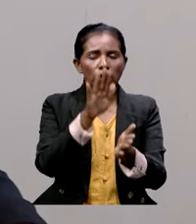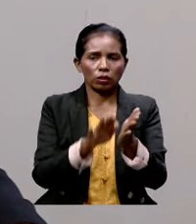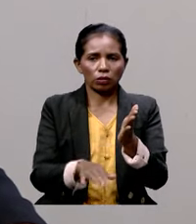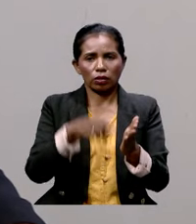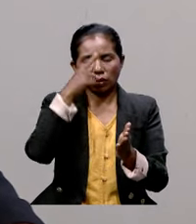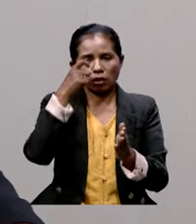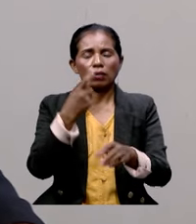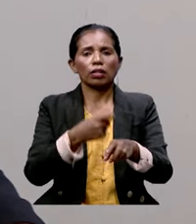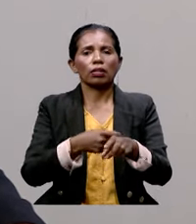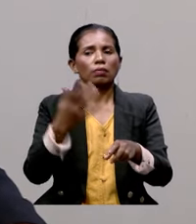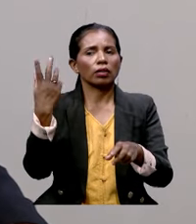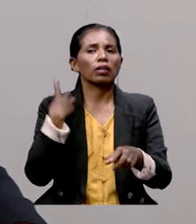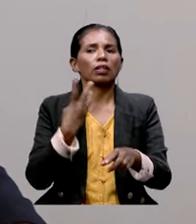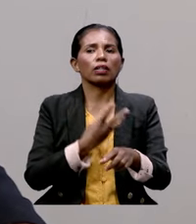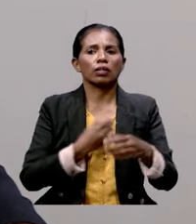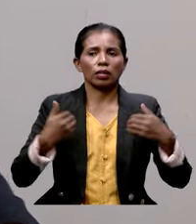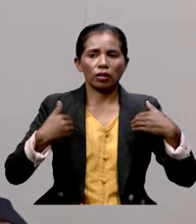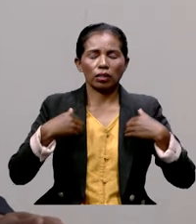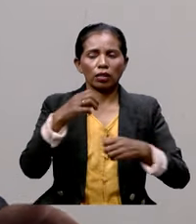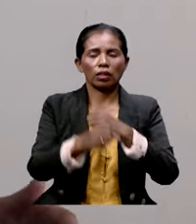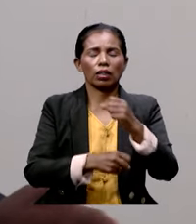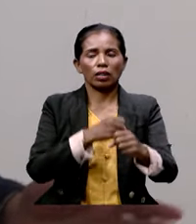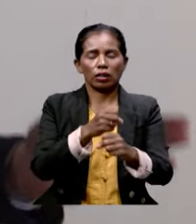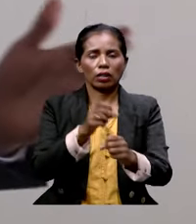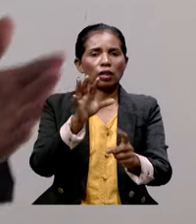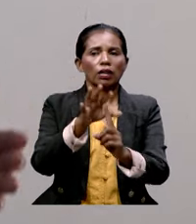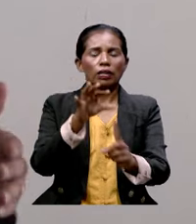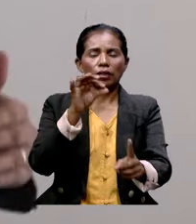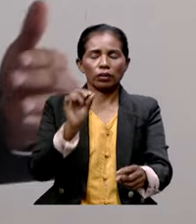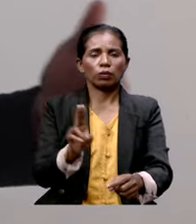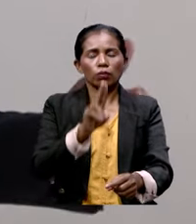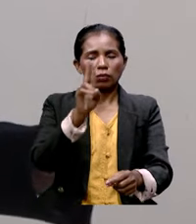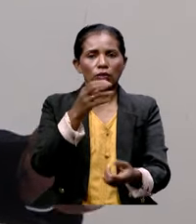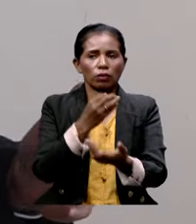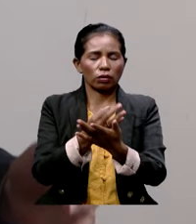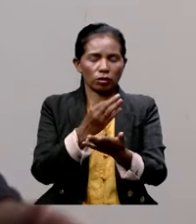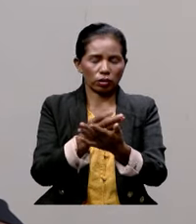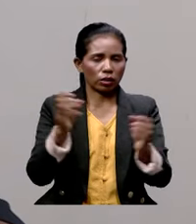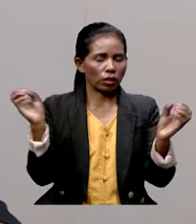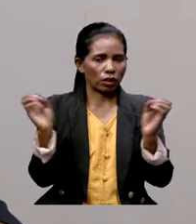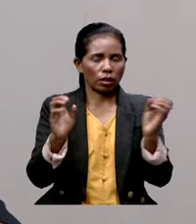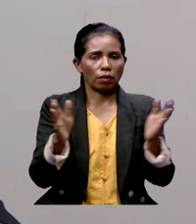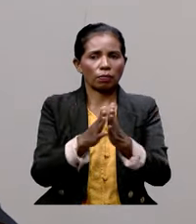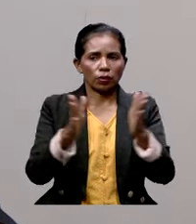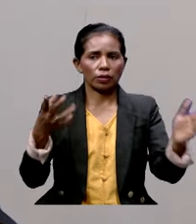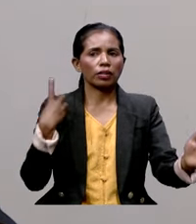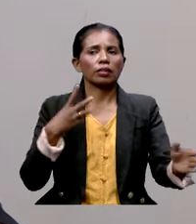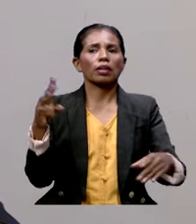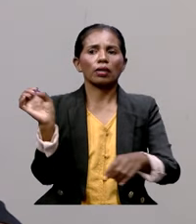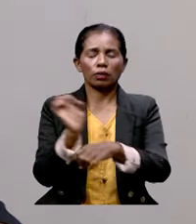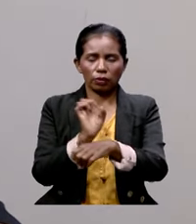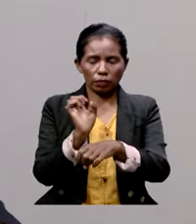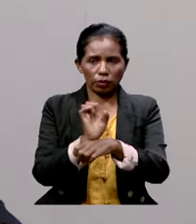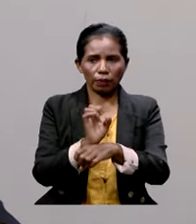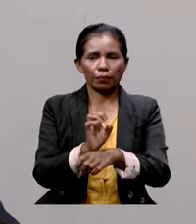tamba momento nebane e ta e tinan eleição. Nebe que execução orçamento lá dun acelera. E tá na economia, né, vê que se